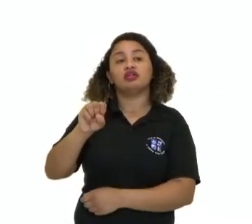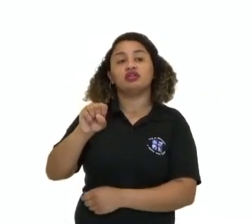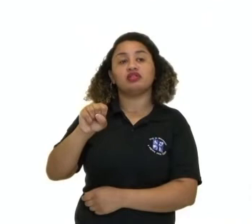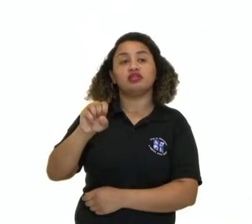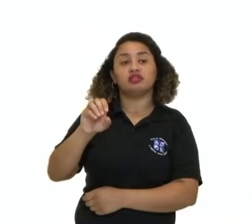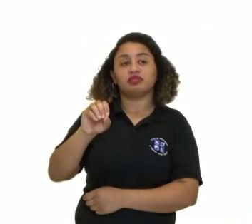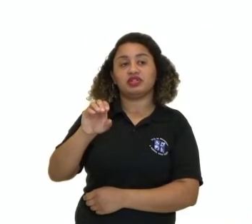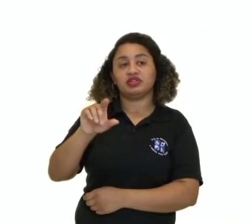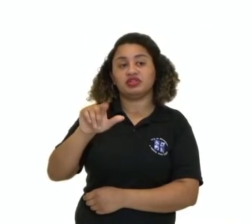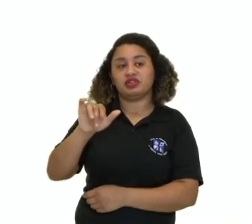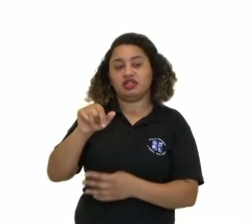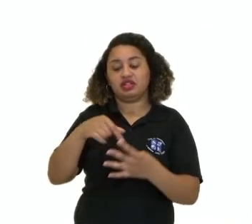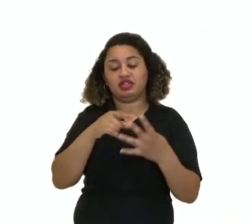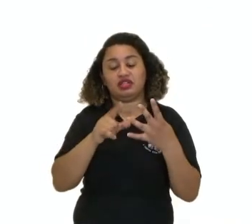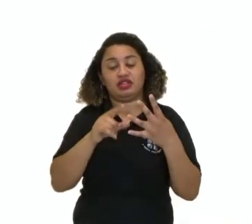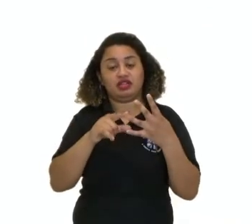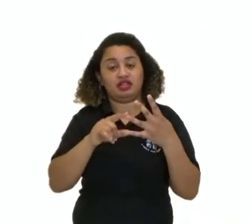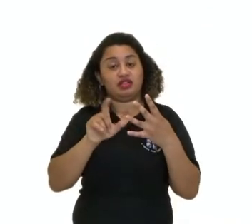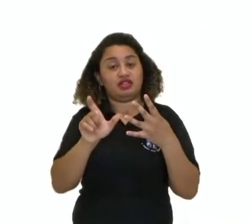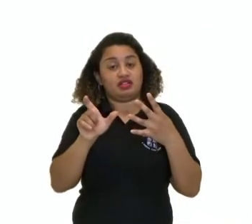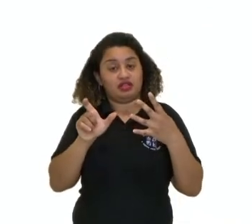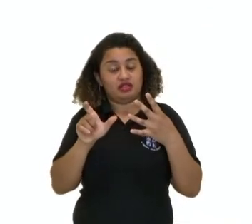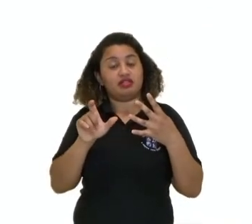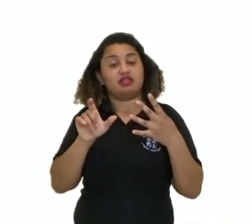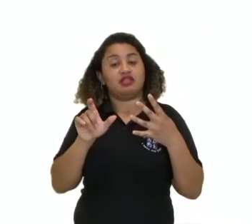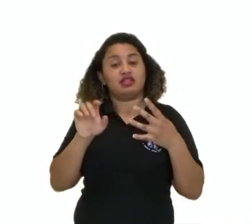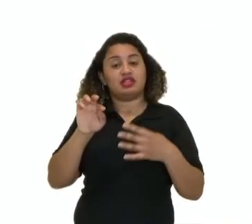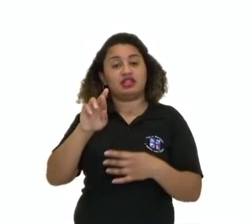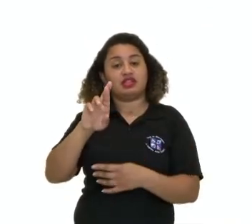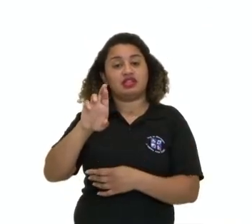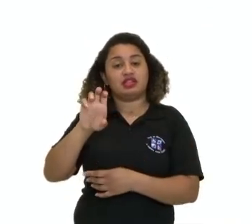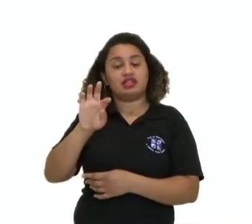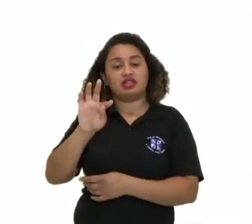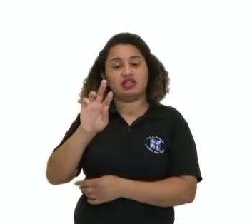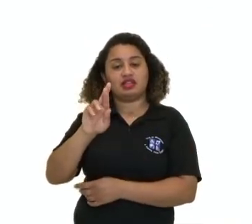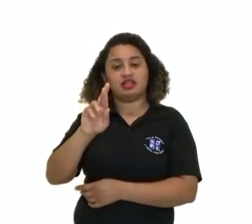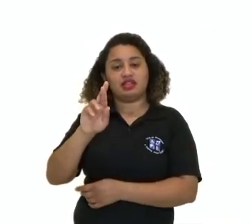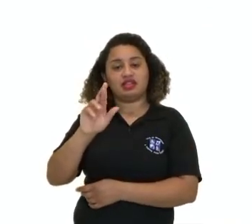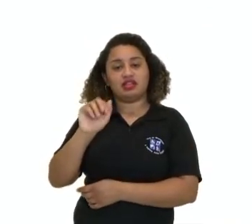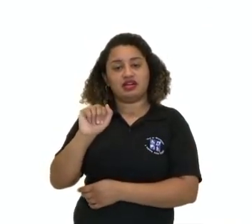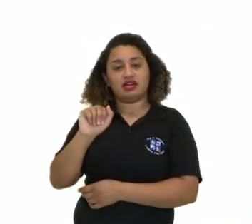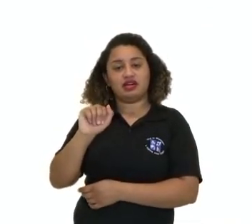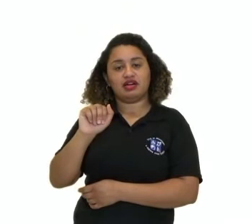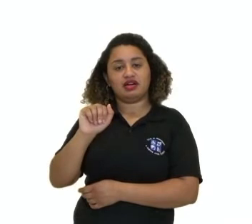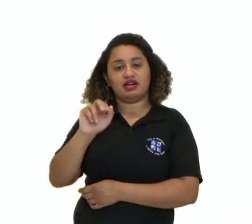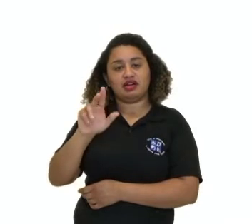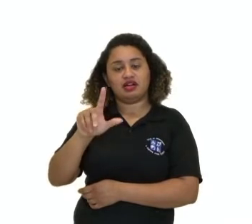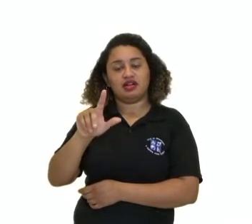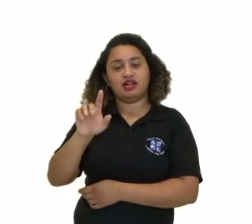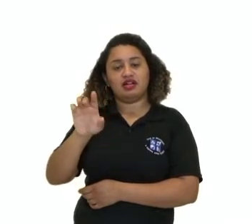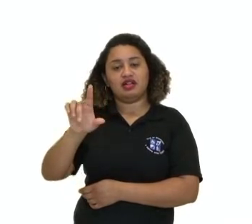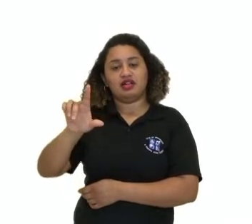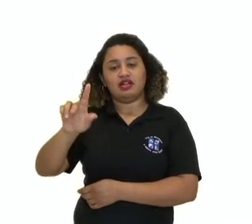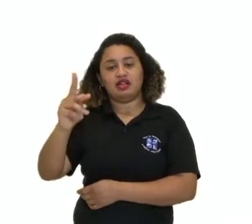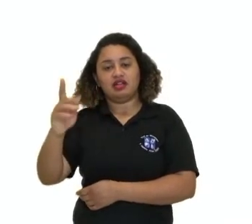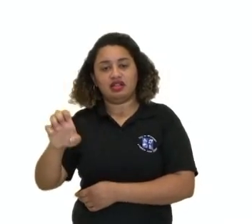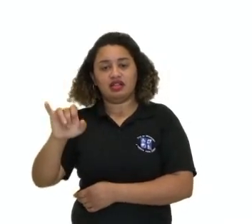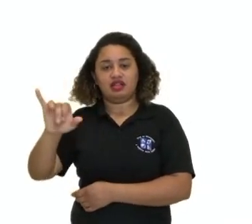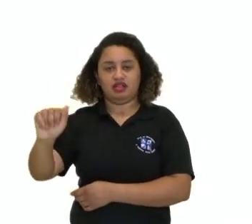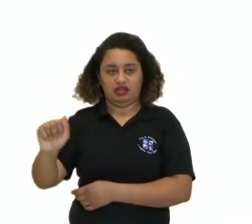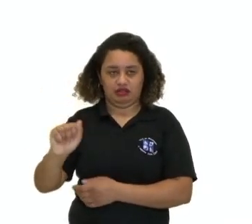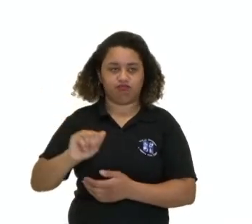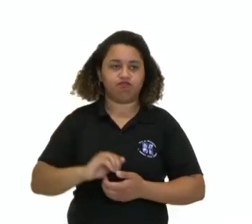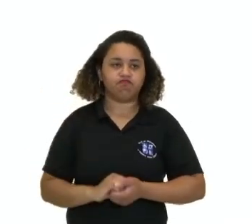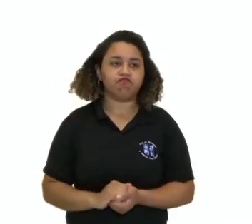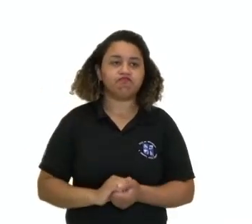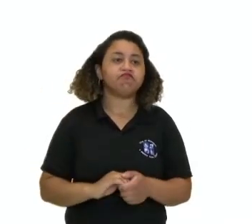eu trabalhei eu compro os pronomes demonstrativos de onde surgiram aquele conhecimento tão inesperado